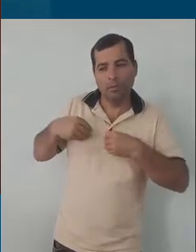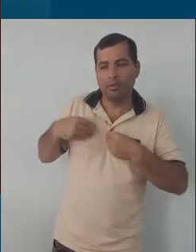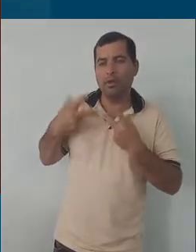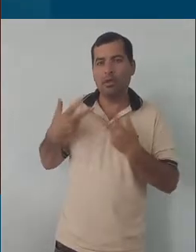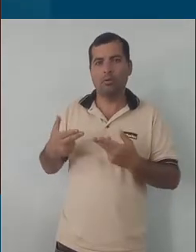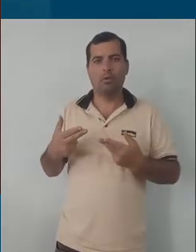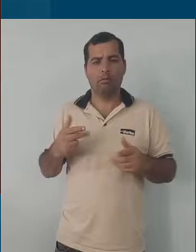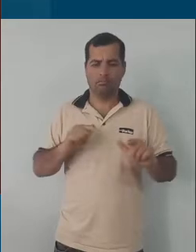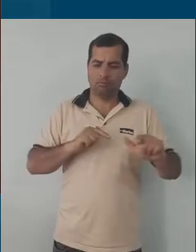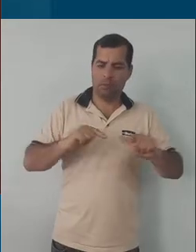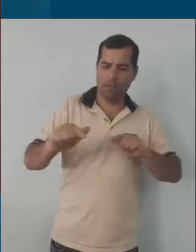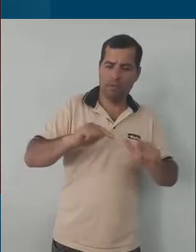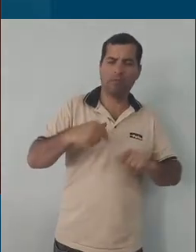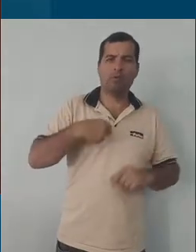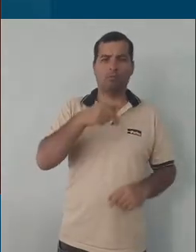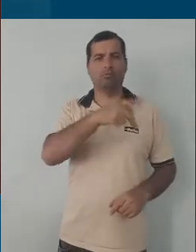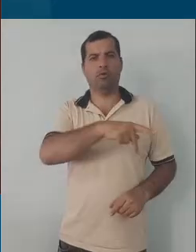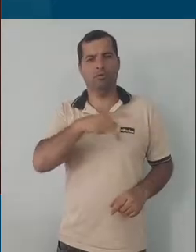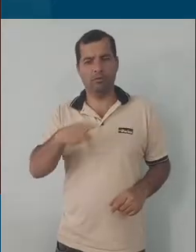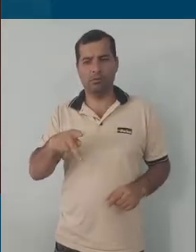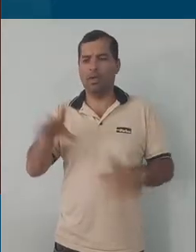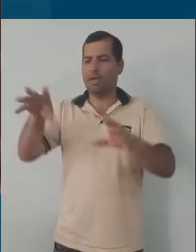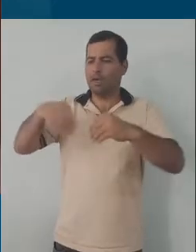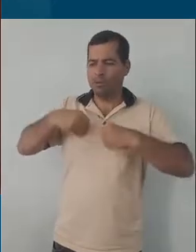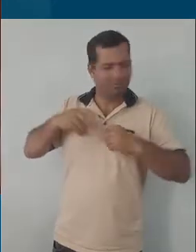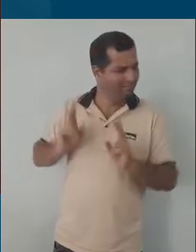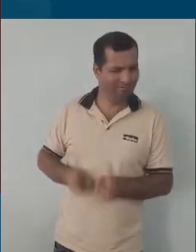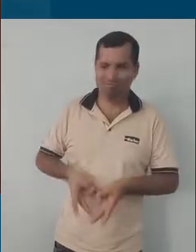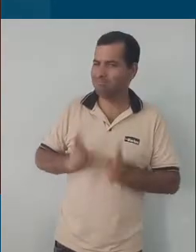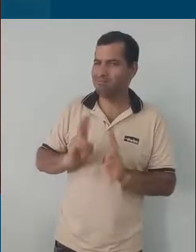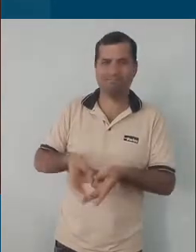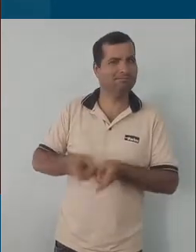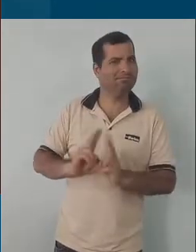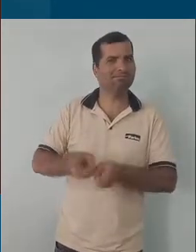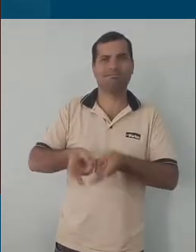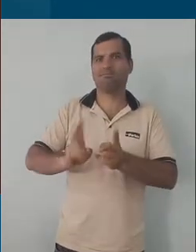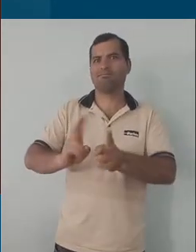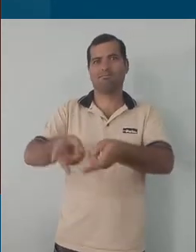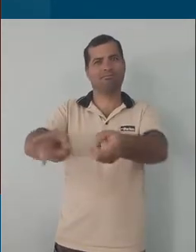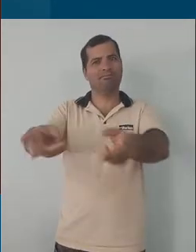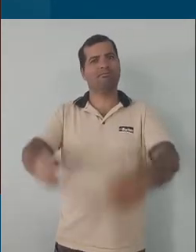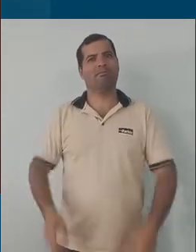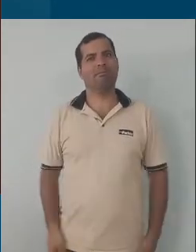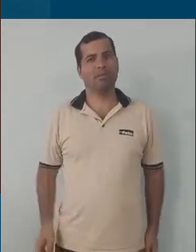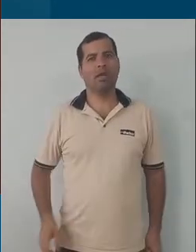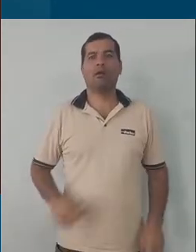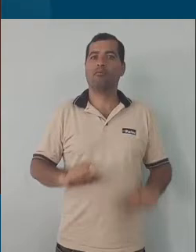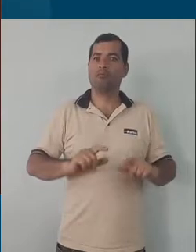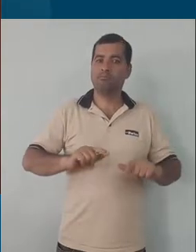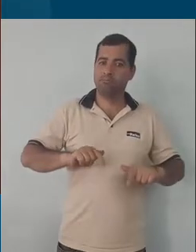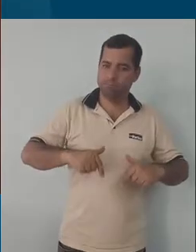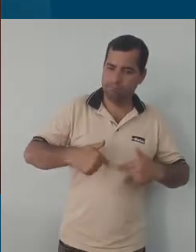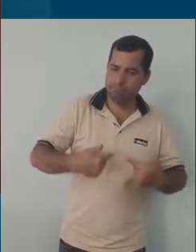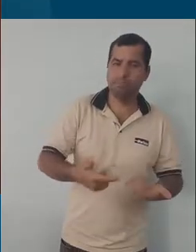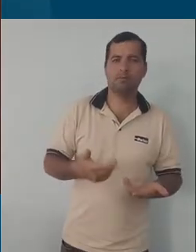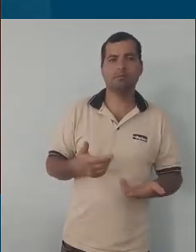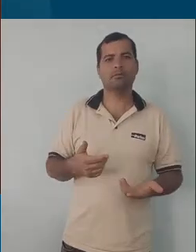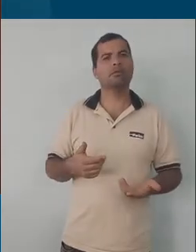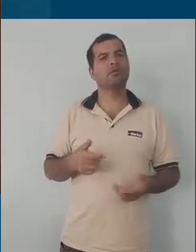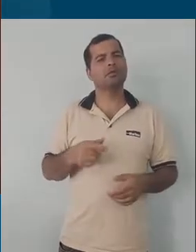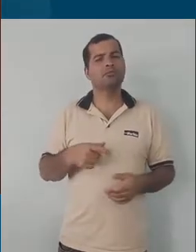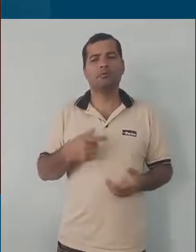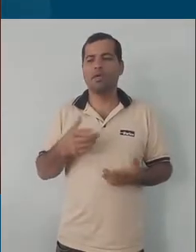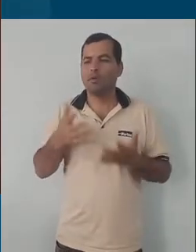trabalho docente, é acolher o tempo todo. Nós vamos ter que fazer esse grande exercício de acolher, de escutar,